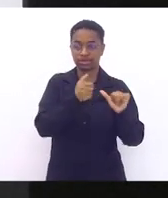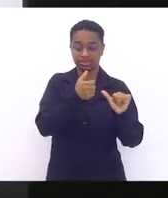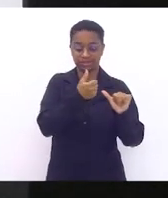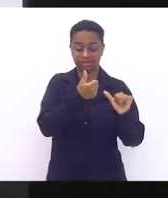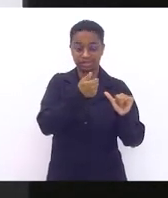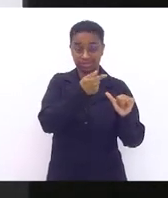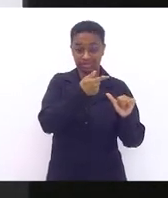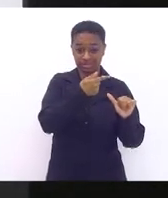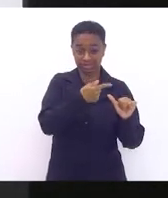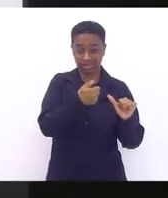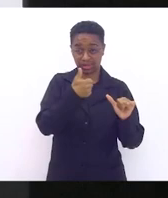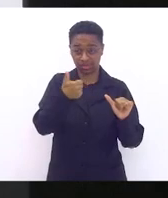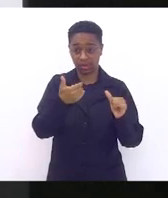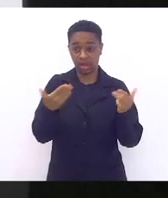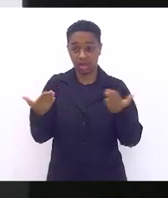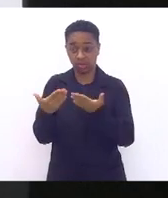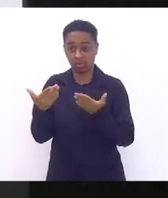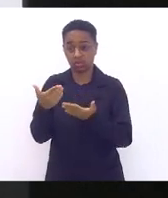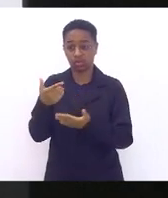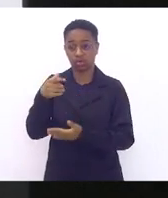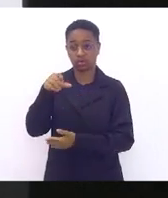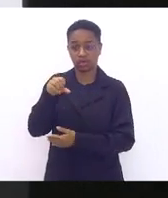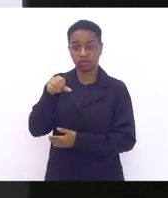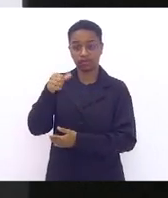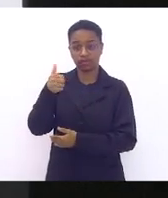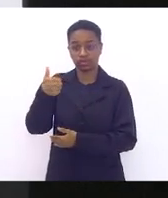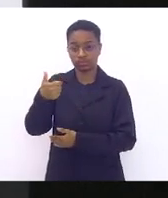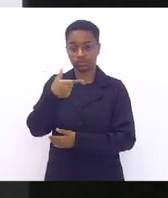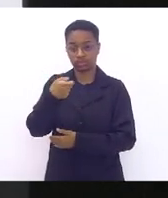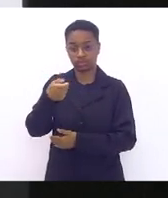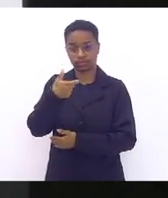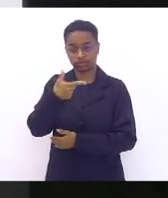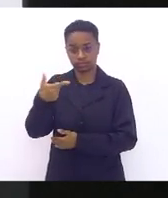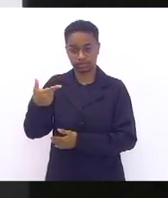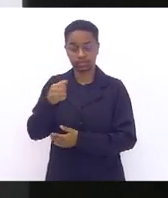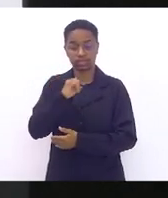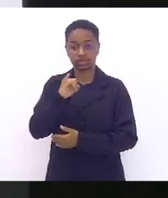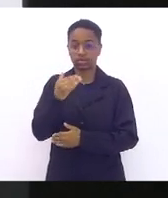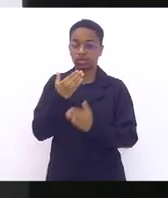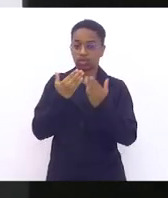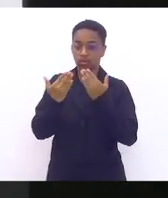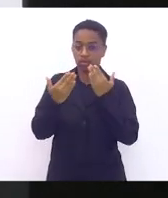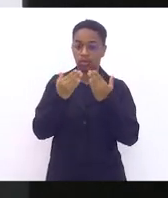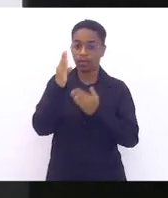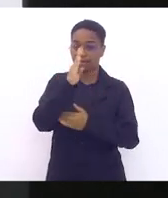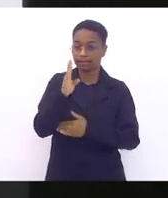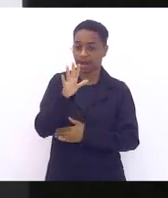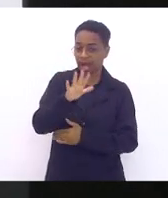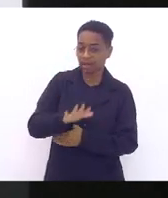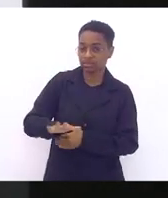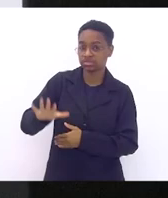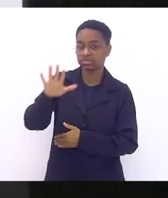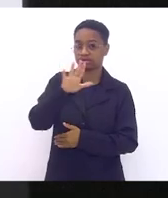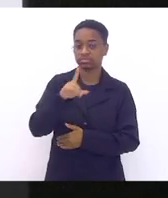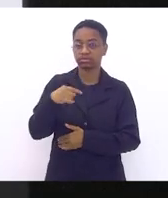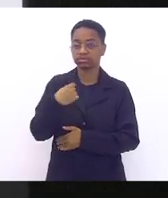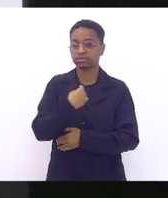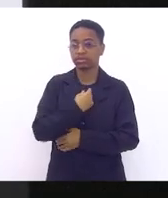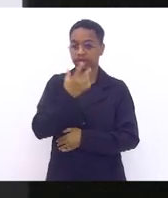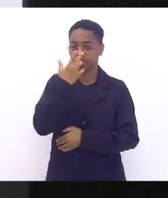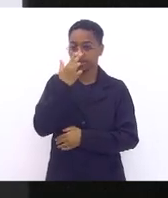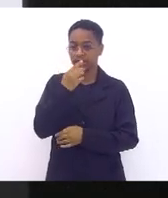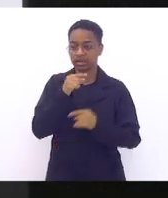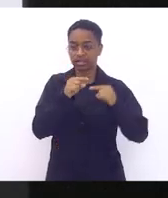para 81 em 2022, e se comparar com o Rio, com o Brasil, né, que manteve praticamente uma